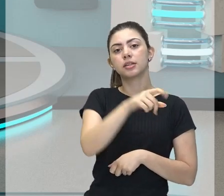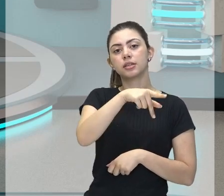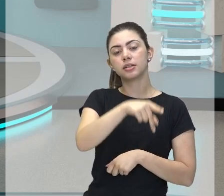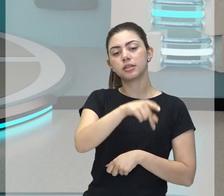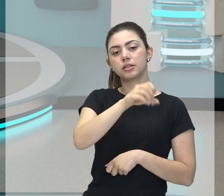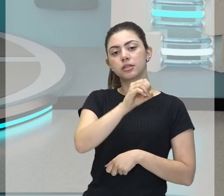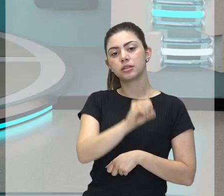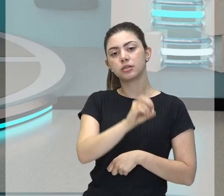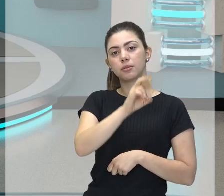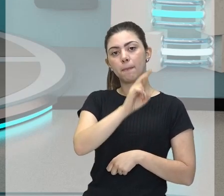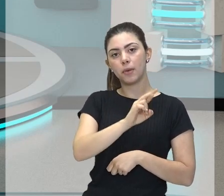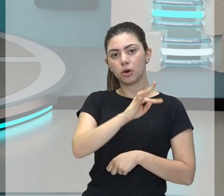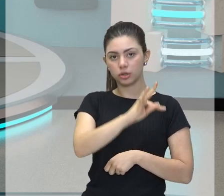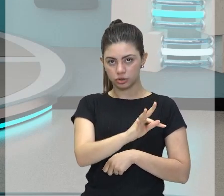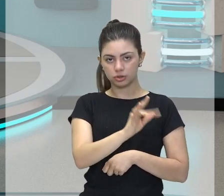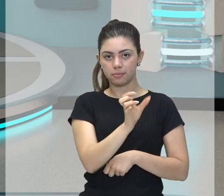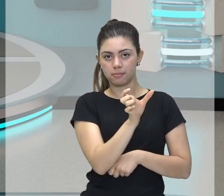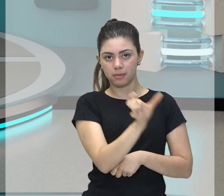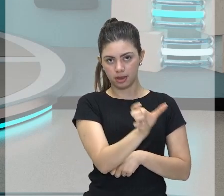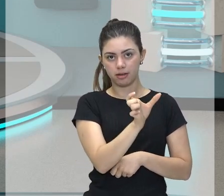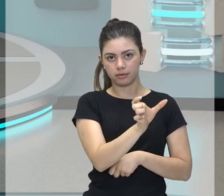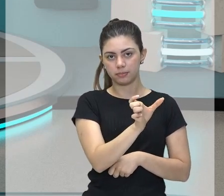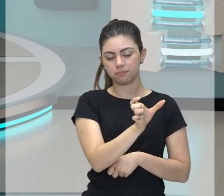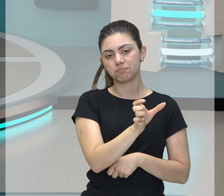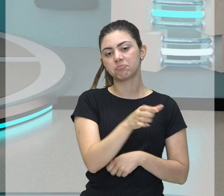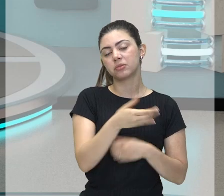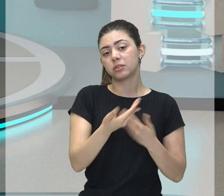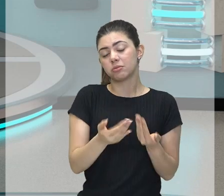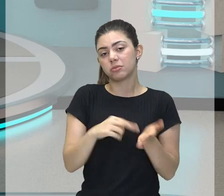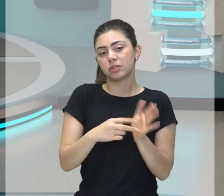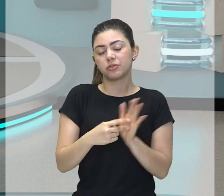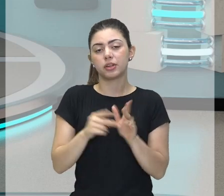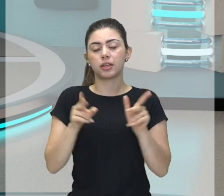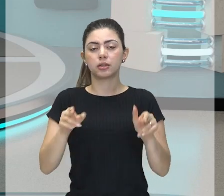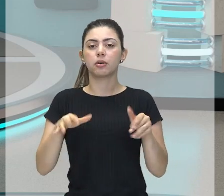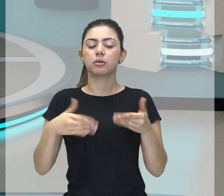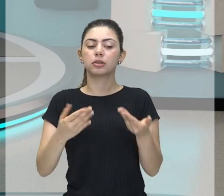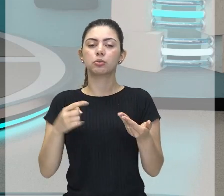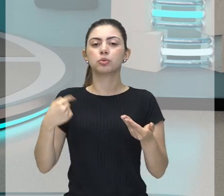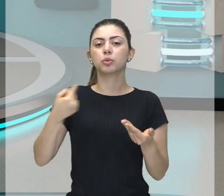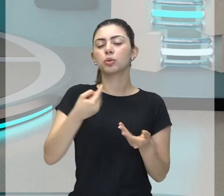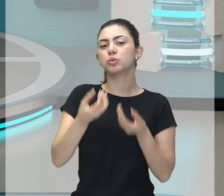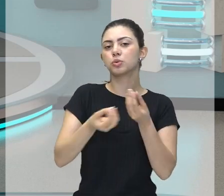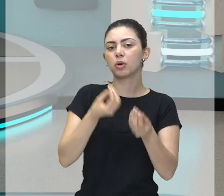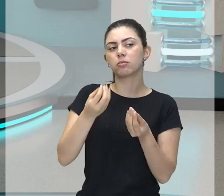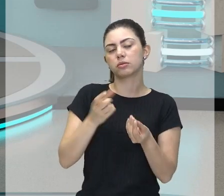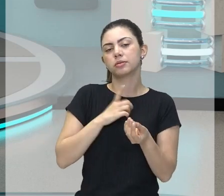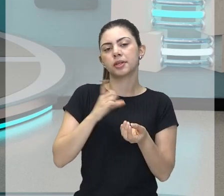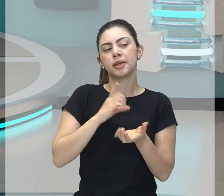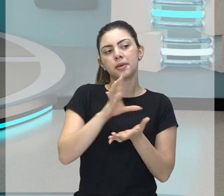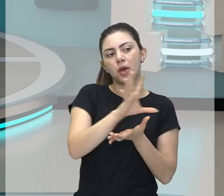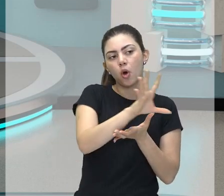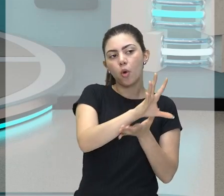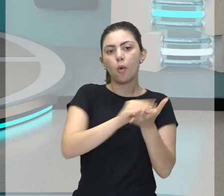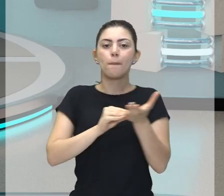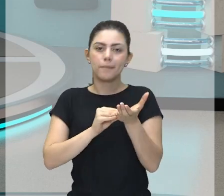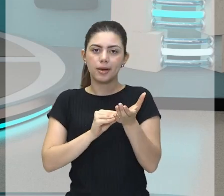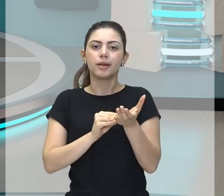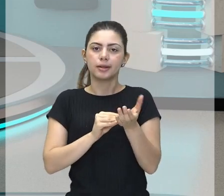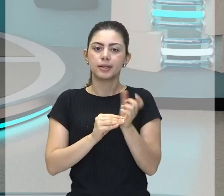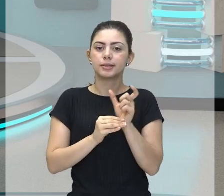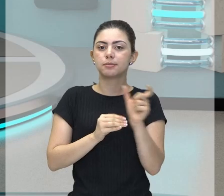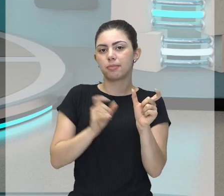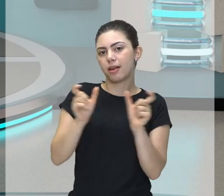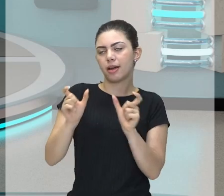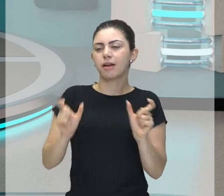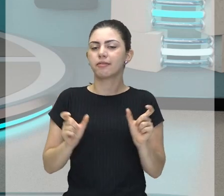T mudo no final, sport. E aí a gente acabou então adotando, né, esses termos, entre